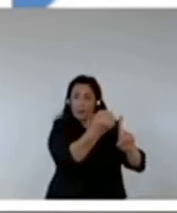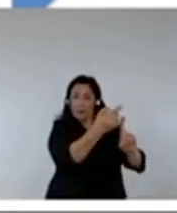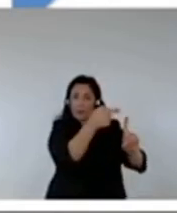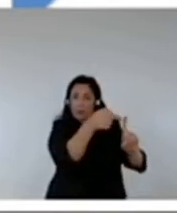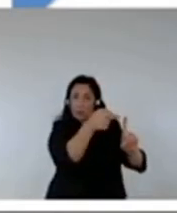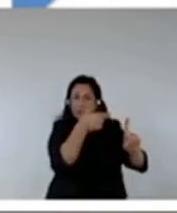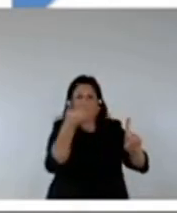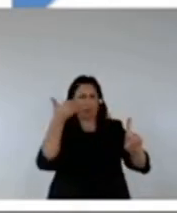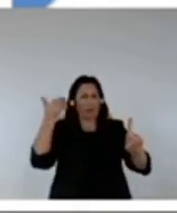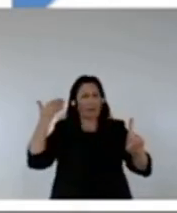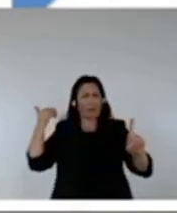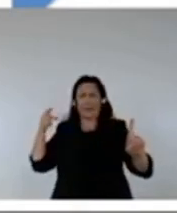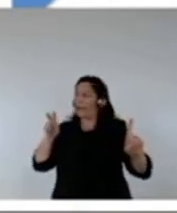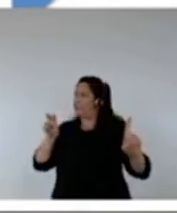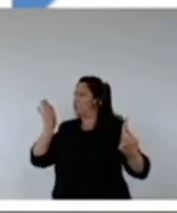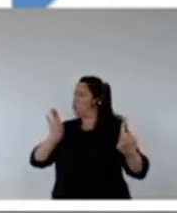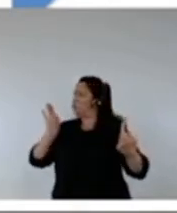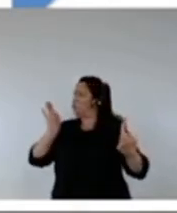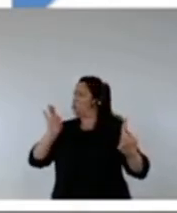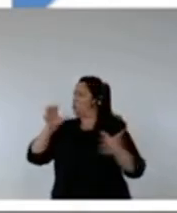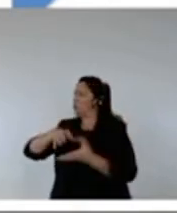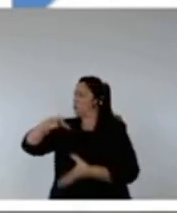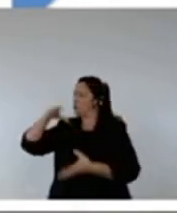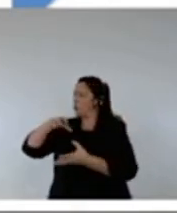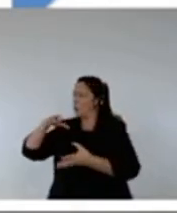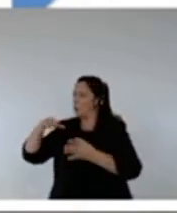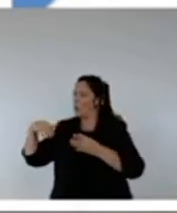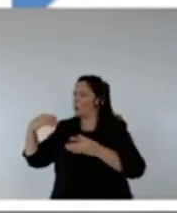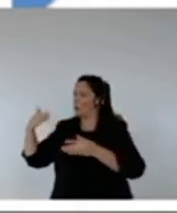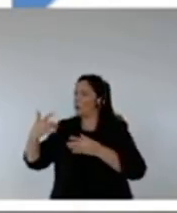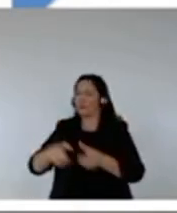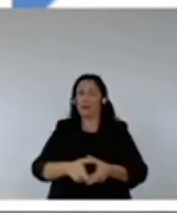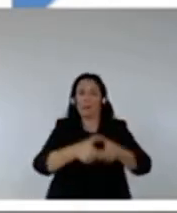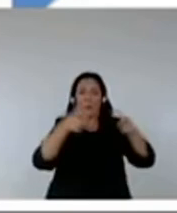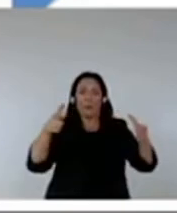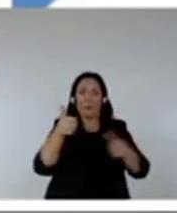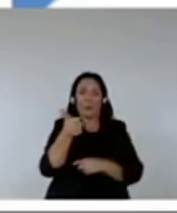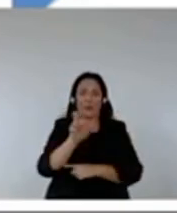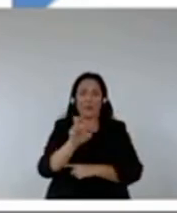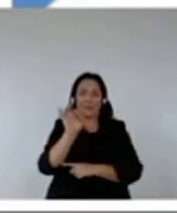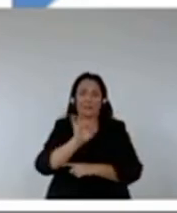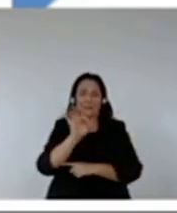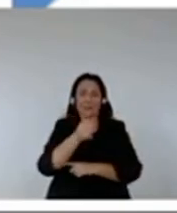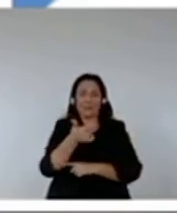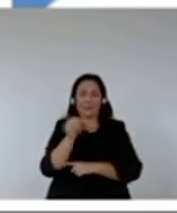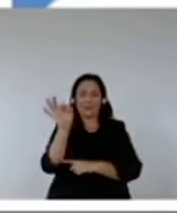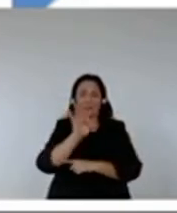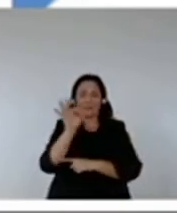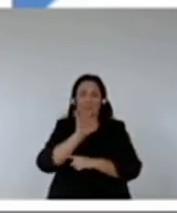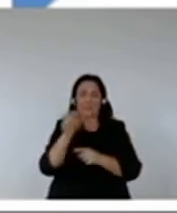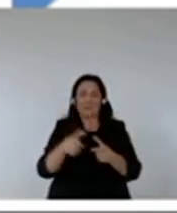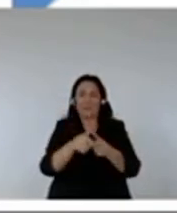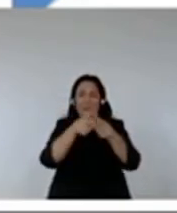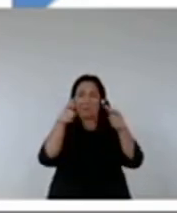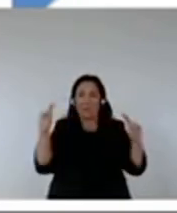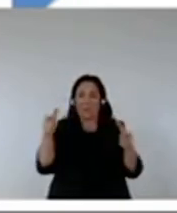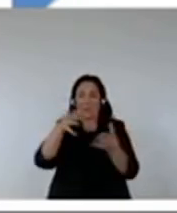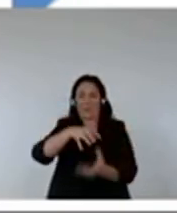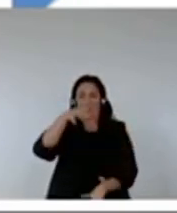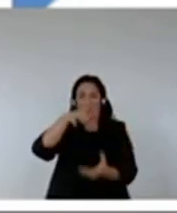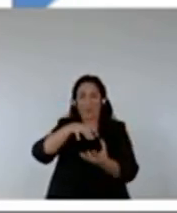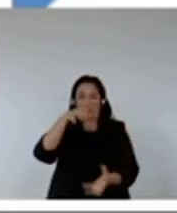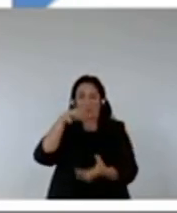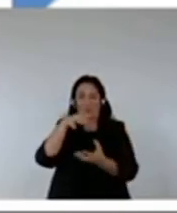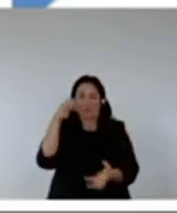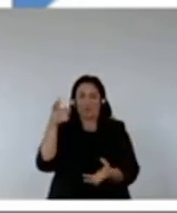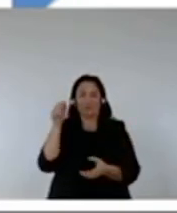de idosos, que tem hoje 13%, 14%, 15% e vai ter 25%, ela tem que passar por esses momentos. Bom,